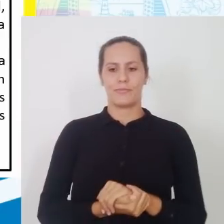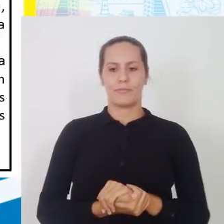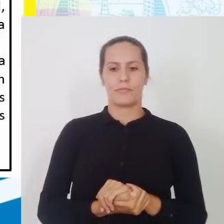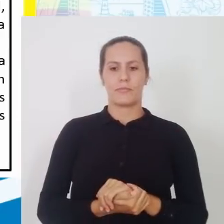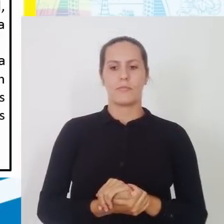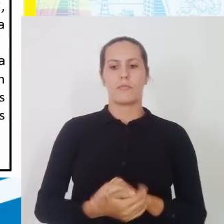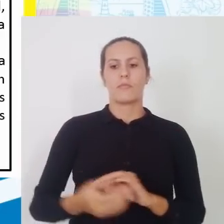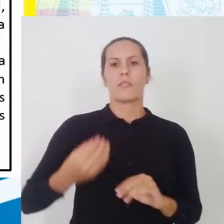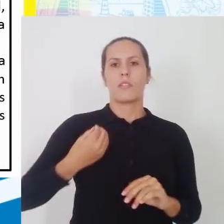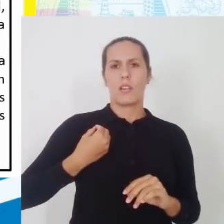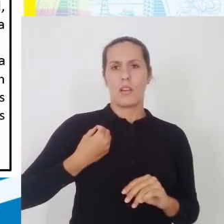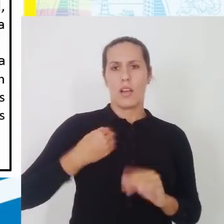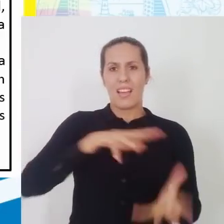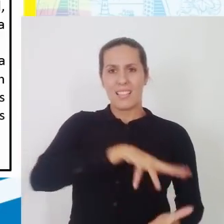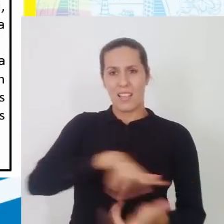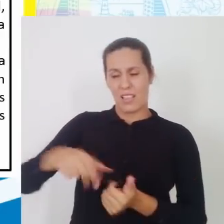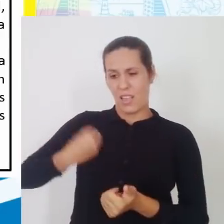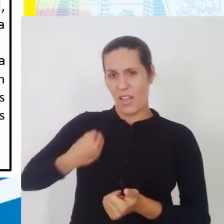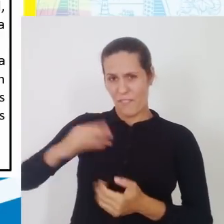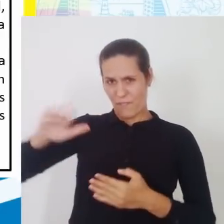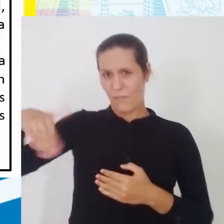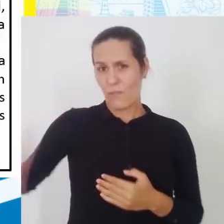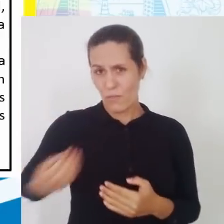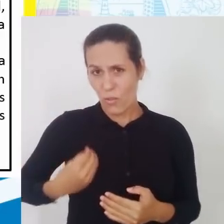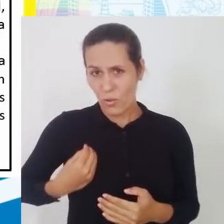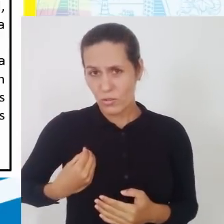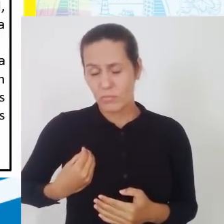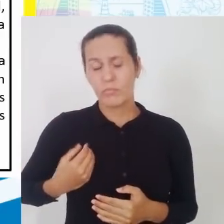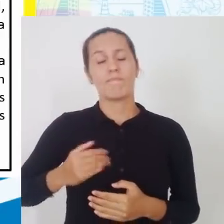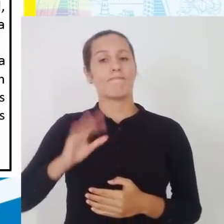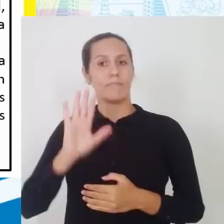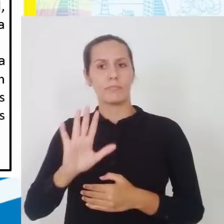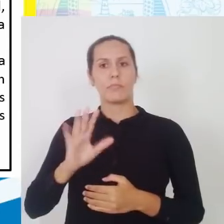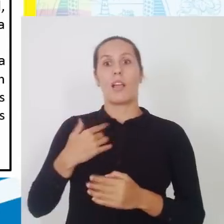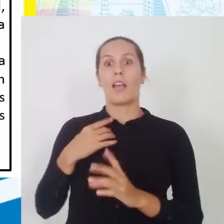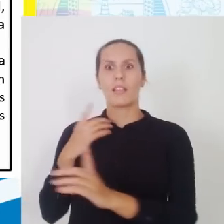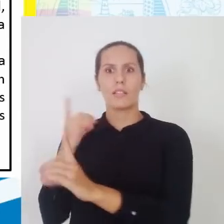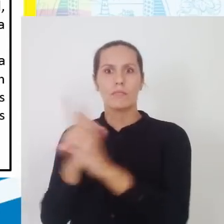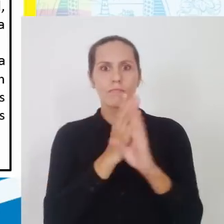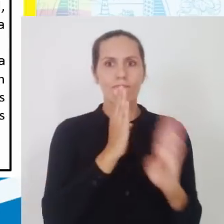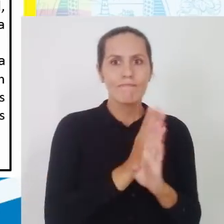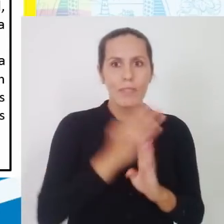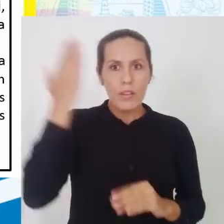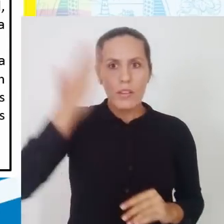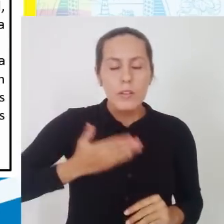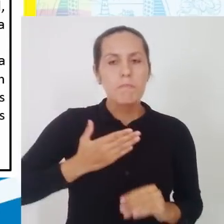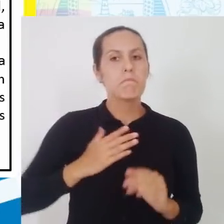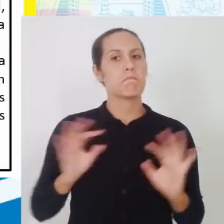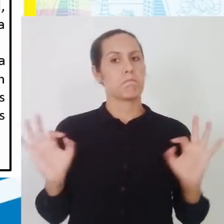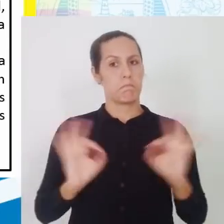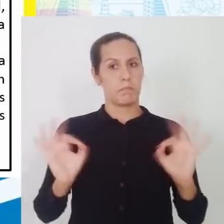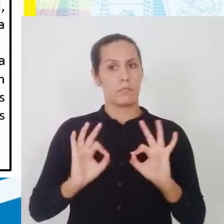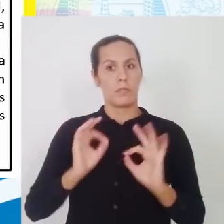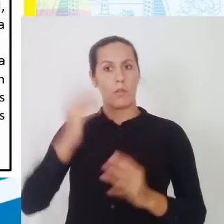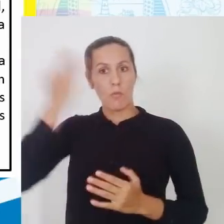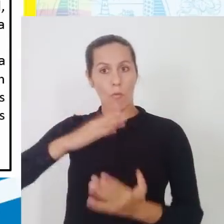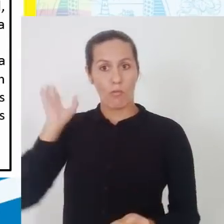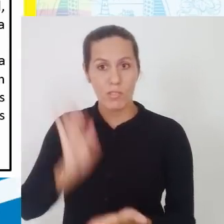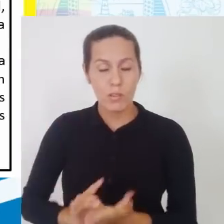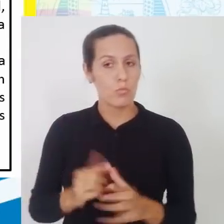cientistas. É bastante razoável que exista vida fora da Terra. Só que as probabilidades diminuem quando procuramos por